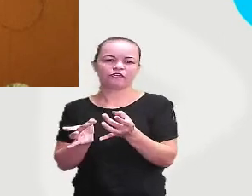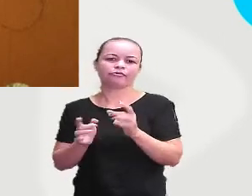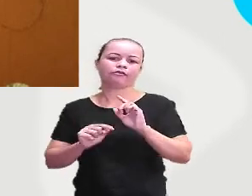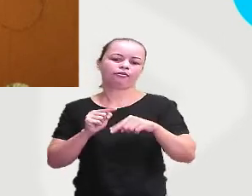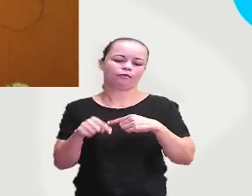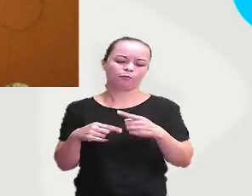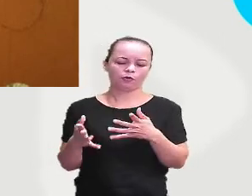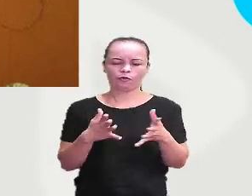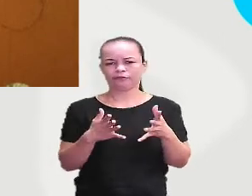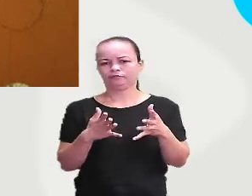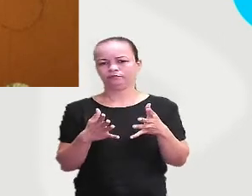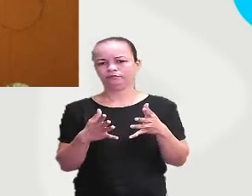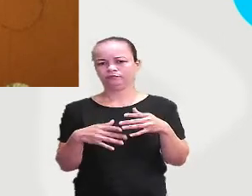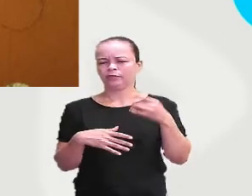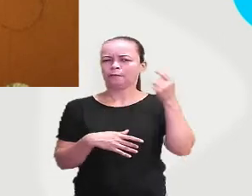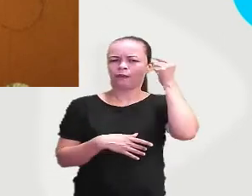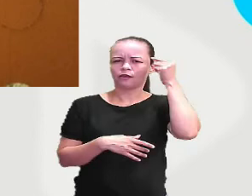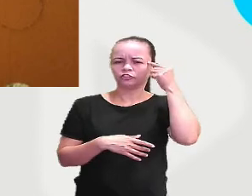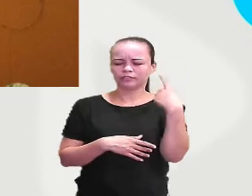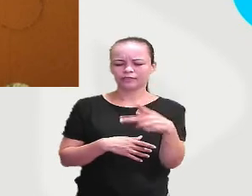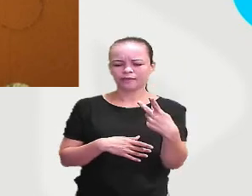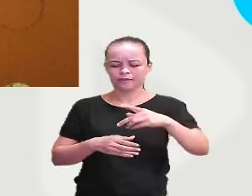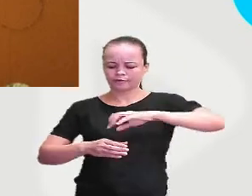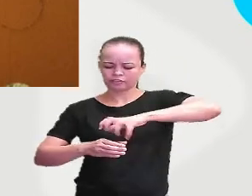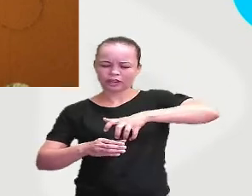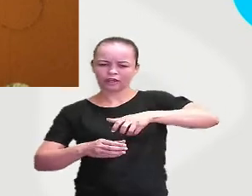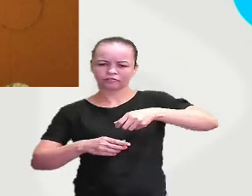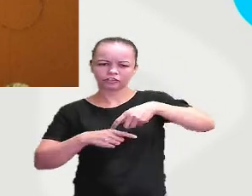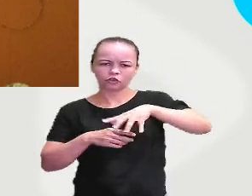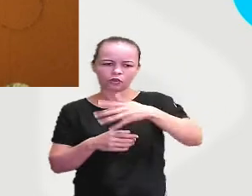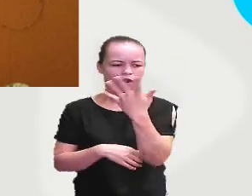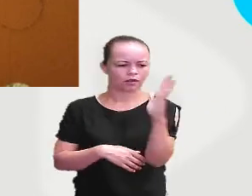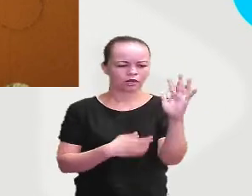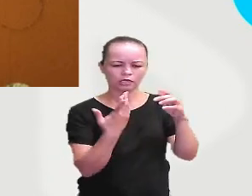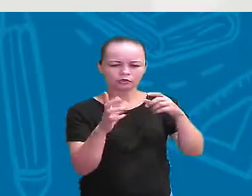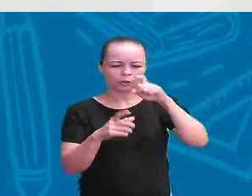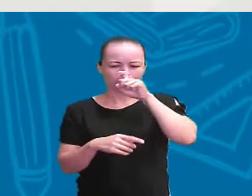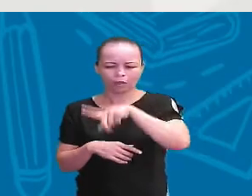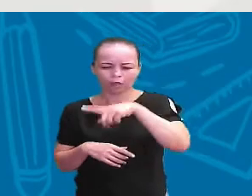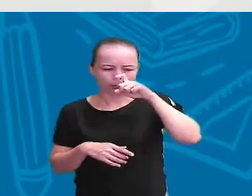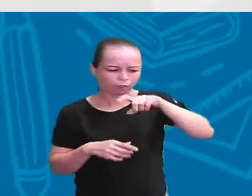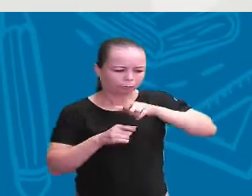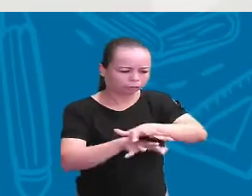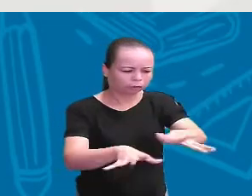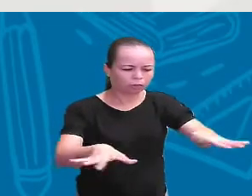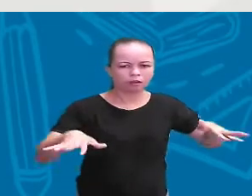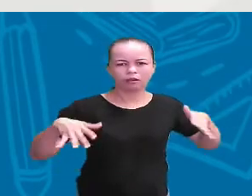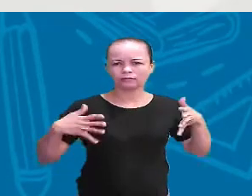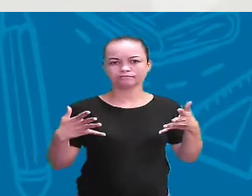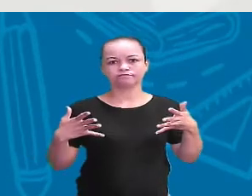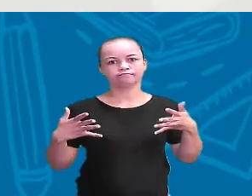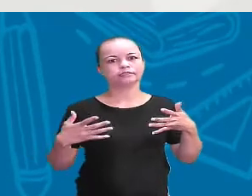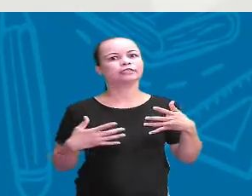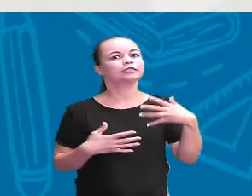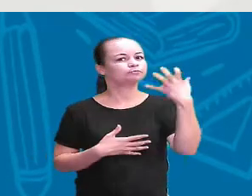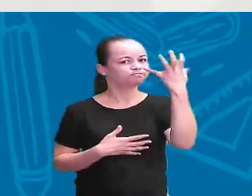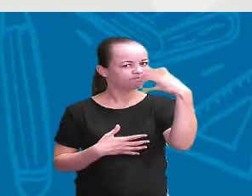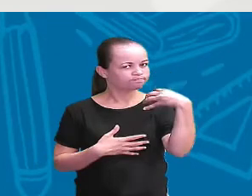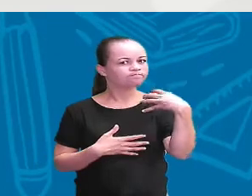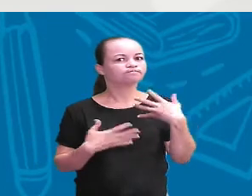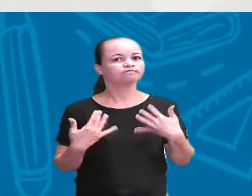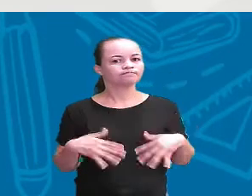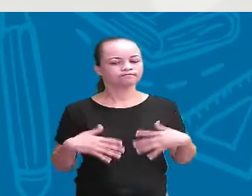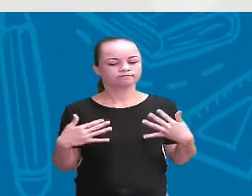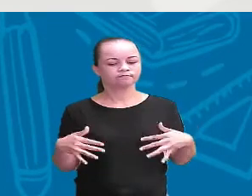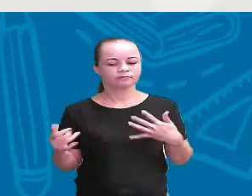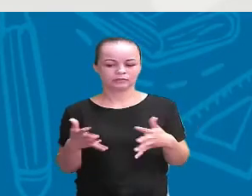dessa jogada na natureza, como seria? Seria uma coisa muito séria, até porque esse tipo de material dura